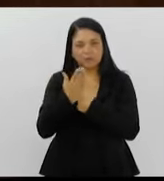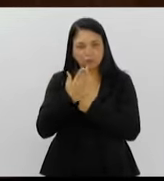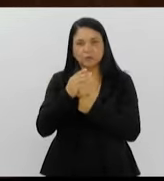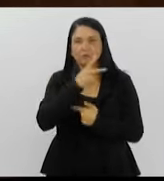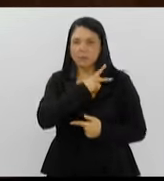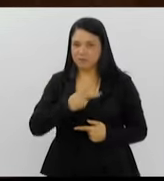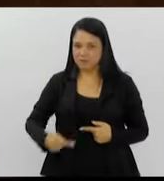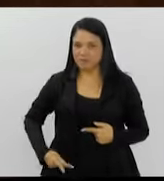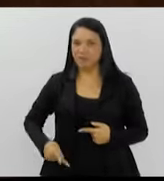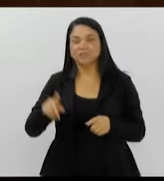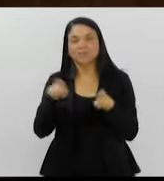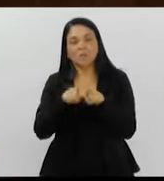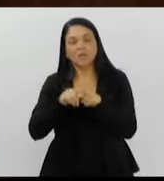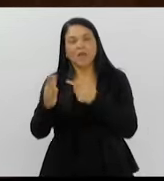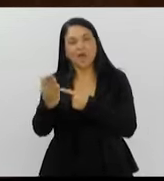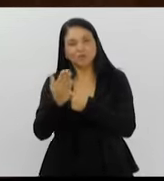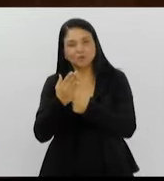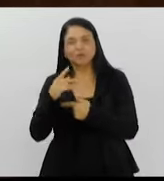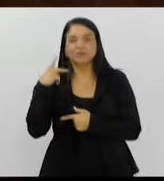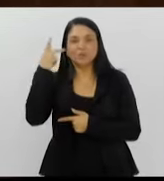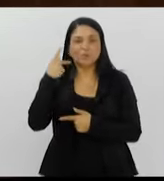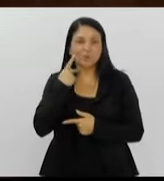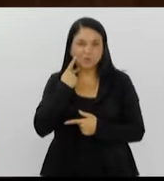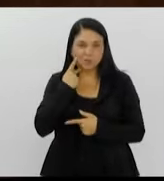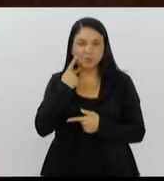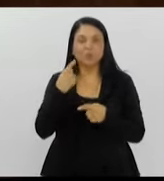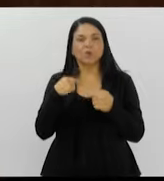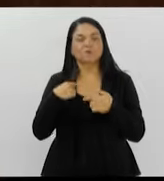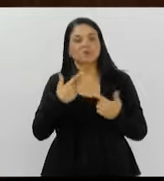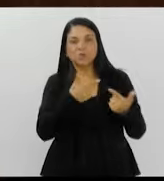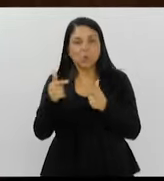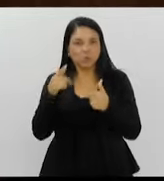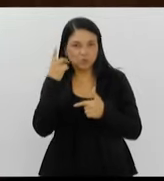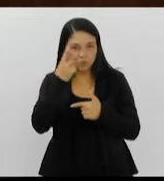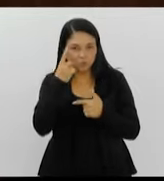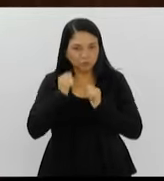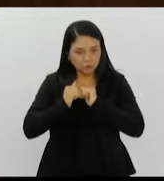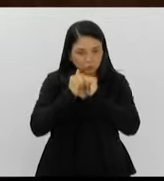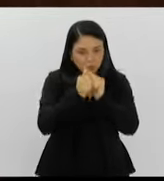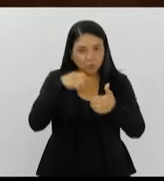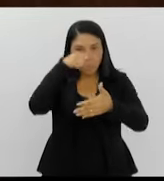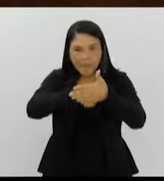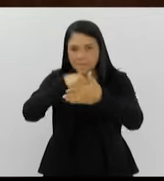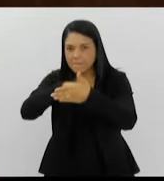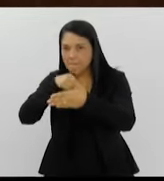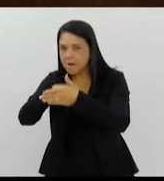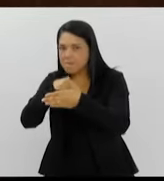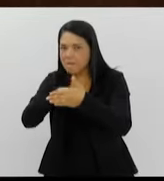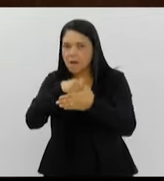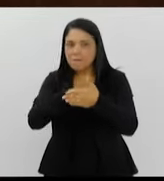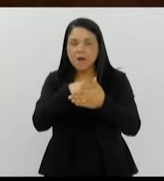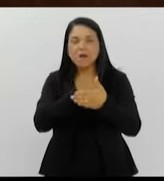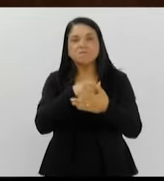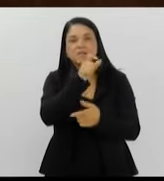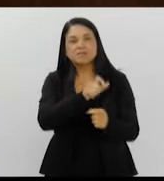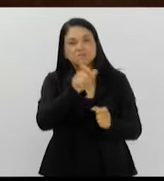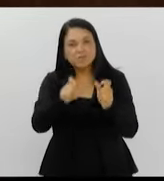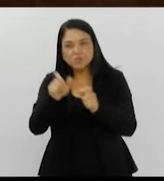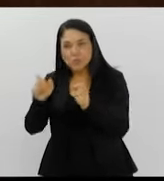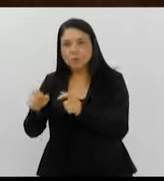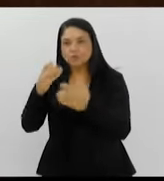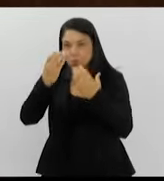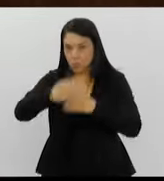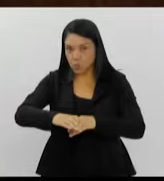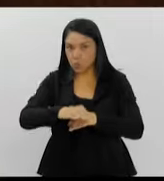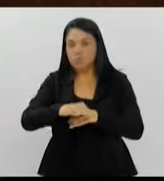do nosso procurador dos demais deputados aqui estios juntos debruçado lutando sempre por essas pessoas e tenho certeza de